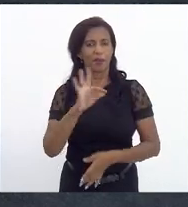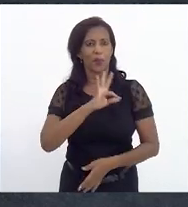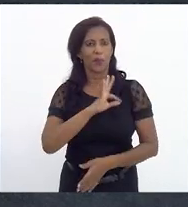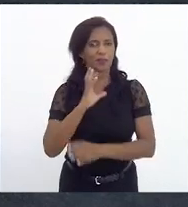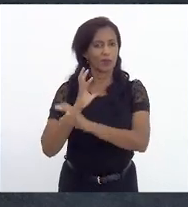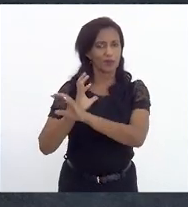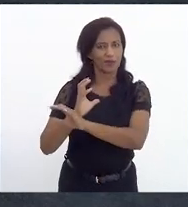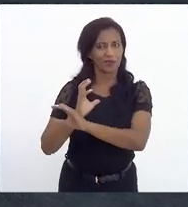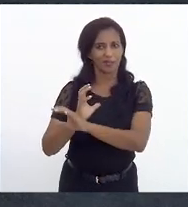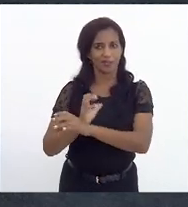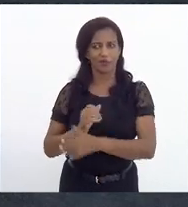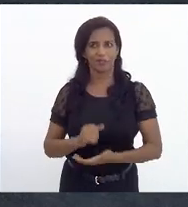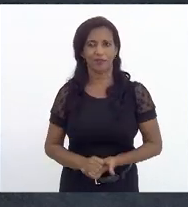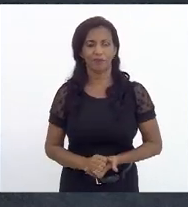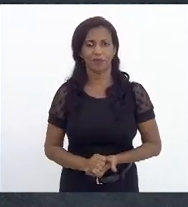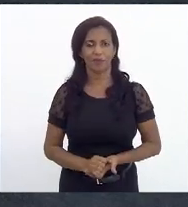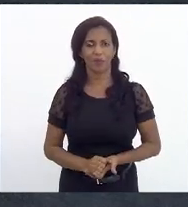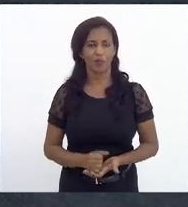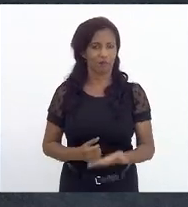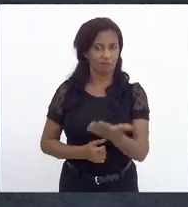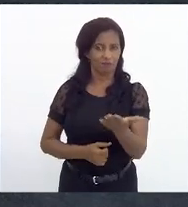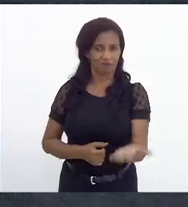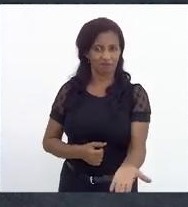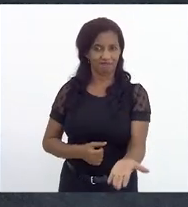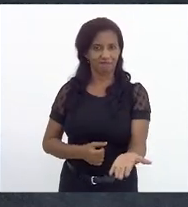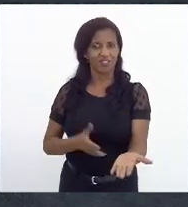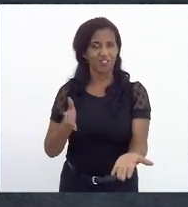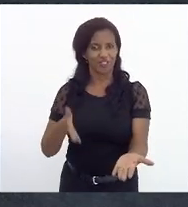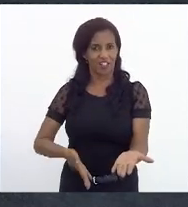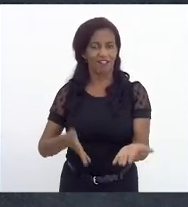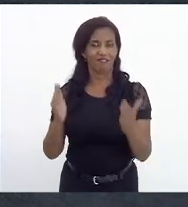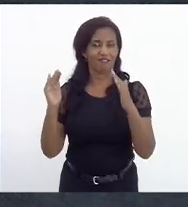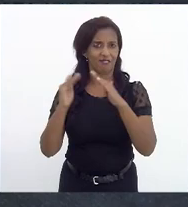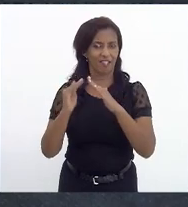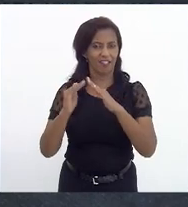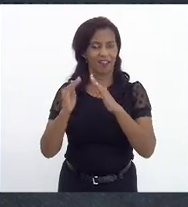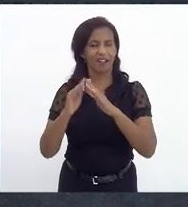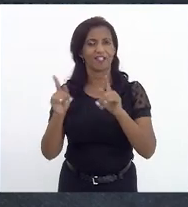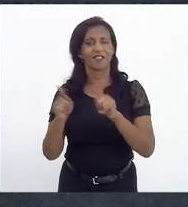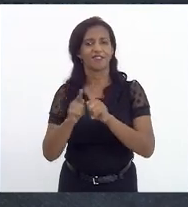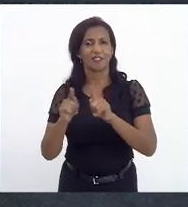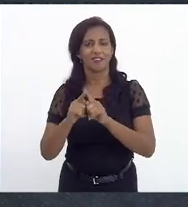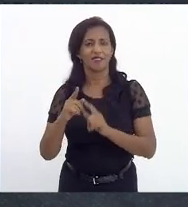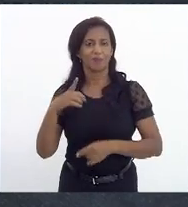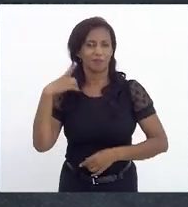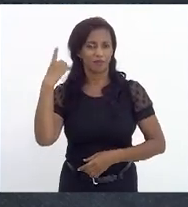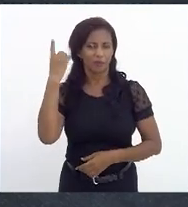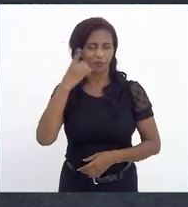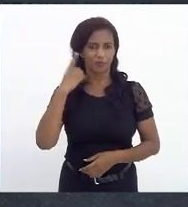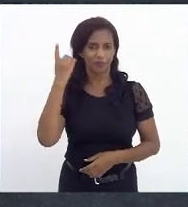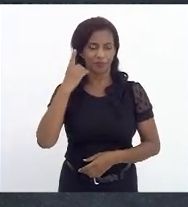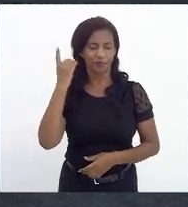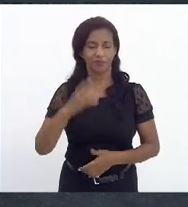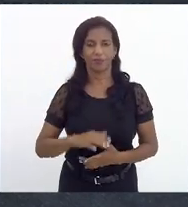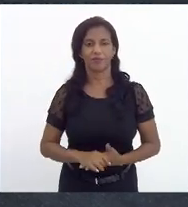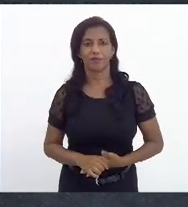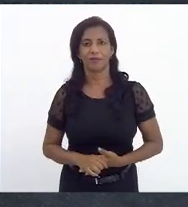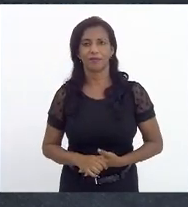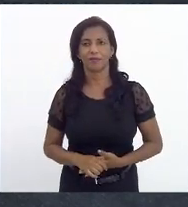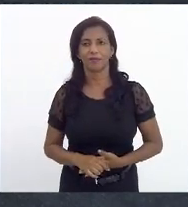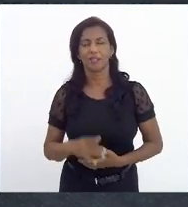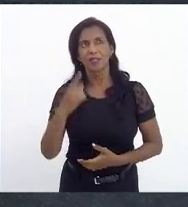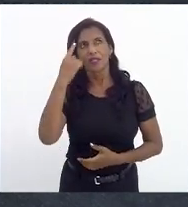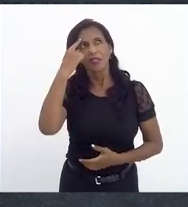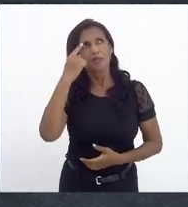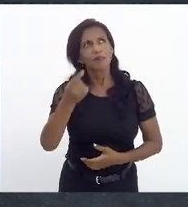até os aqui lotados na casa e também os parlamentares. Na